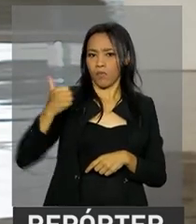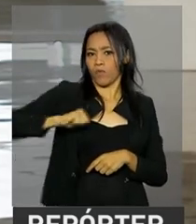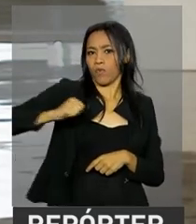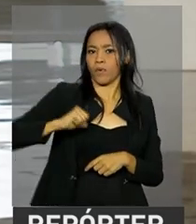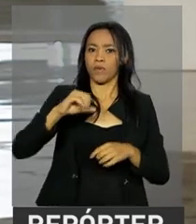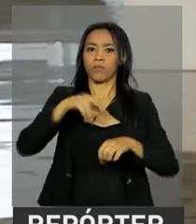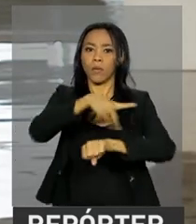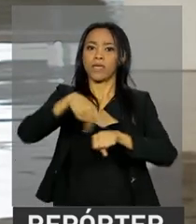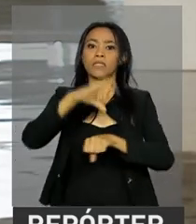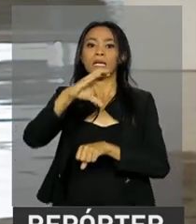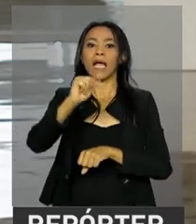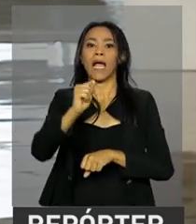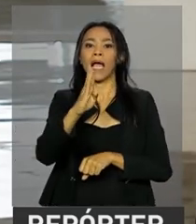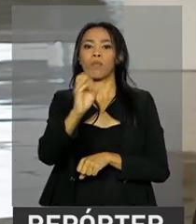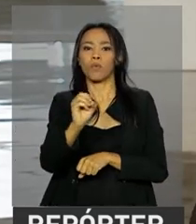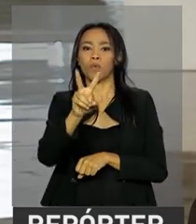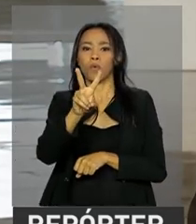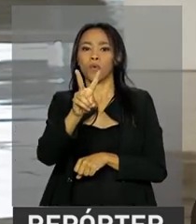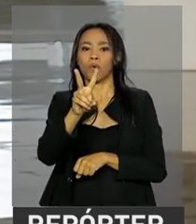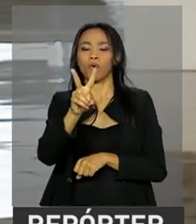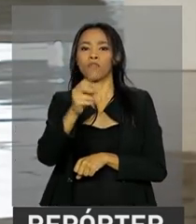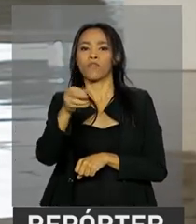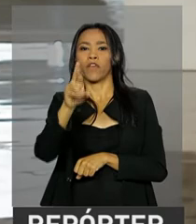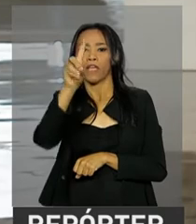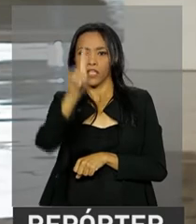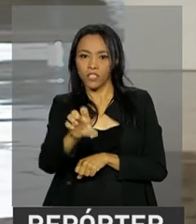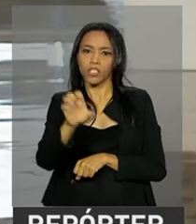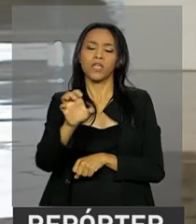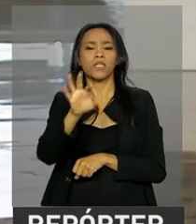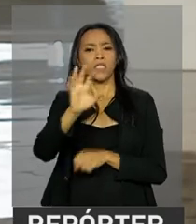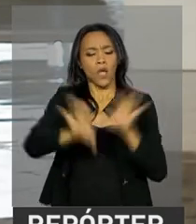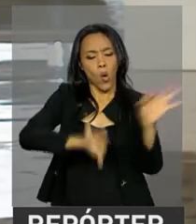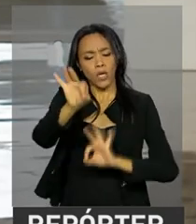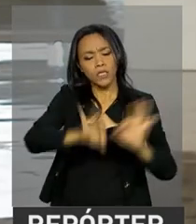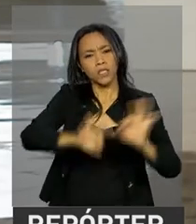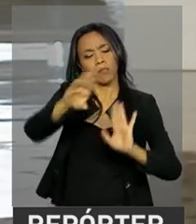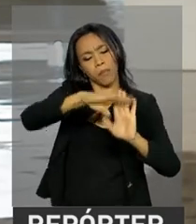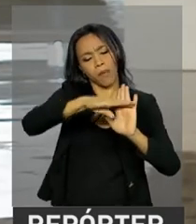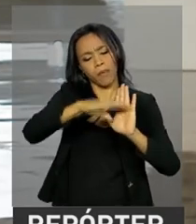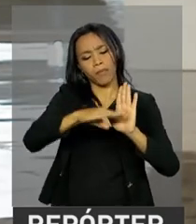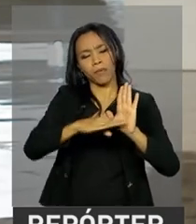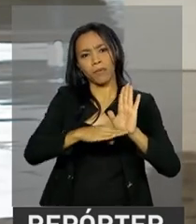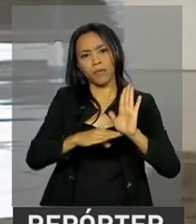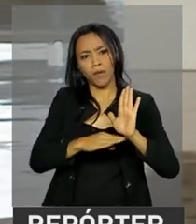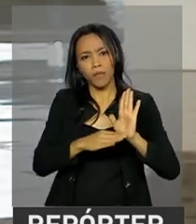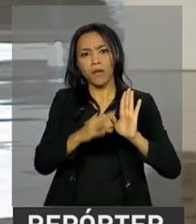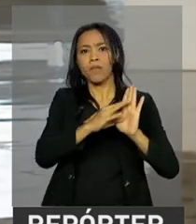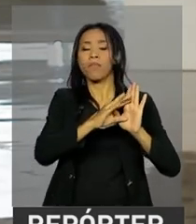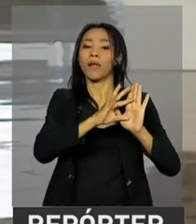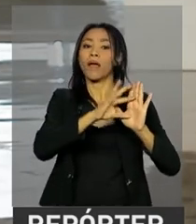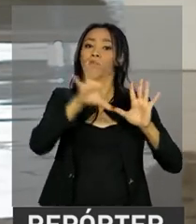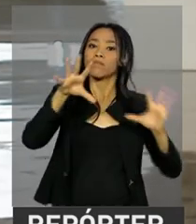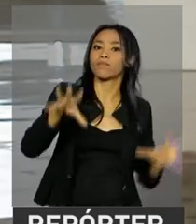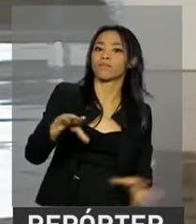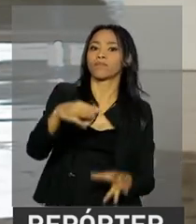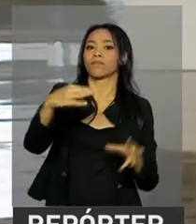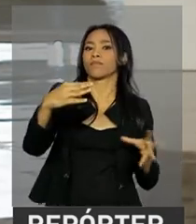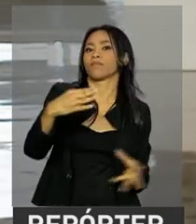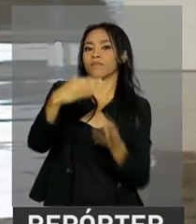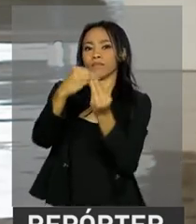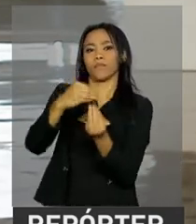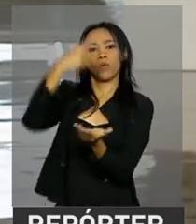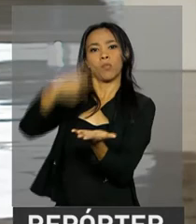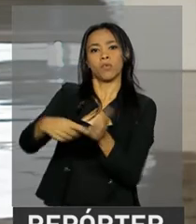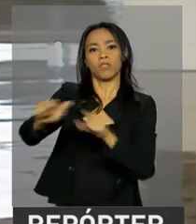encontro ela disse que a rede trabalha para ajudar a implementar a agenda 2030 das nações unidas aqueles objetivos de